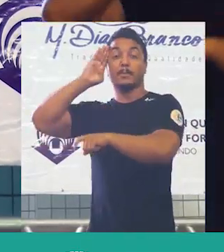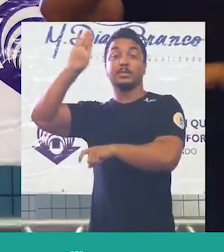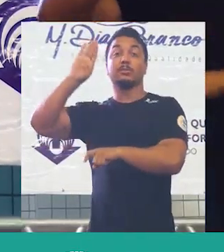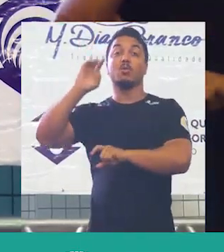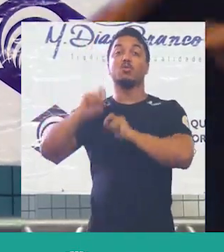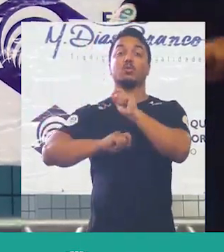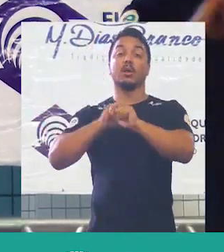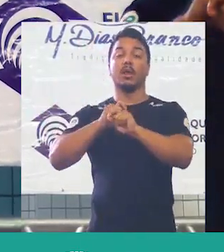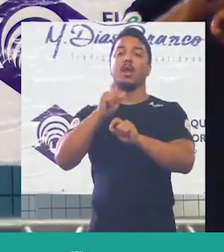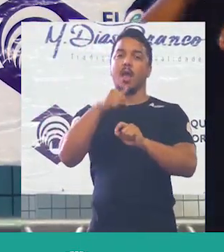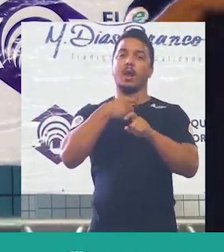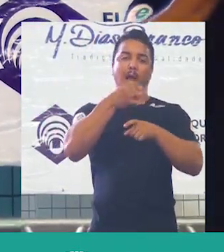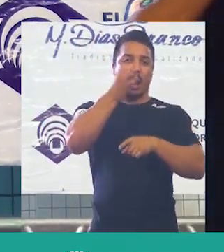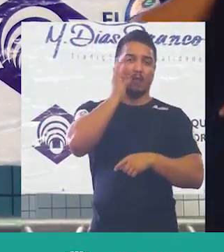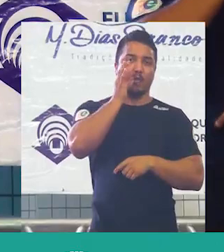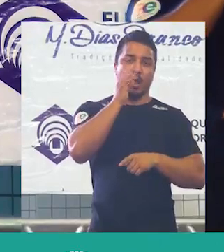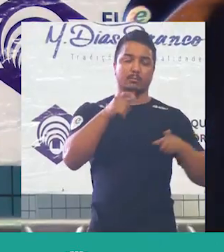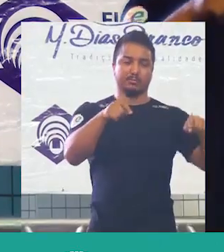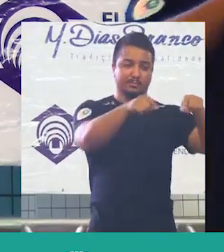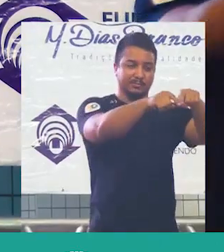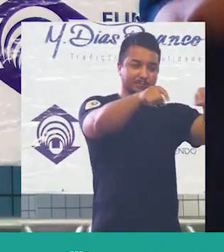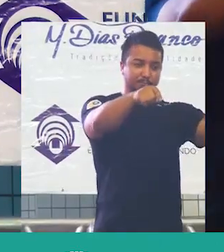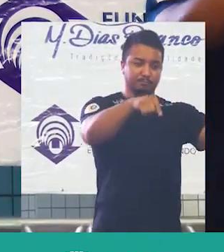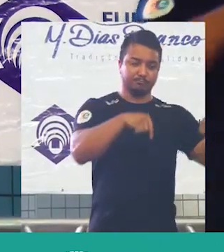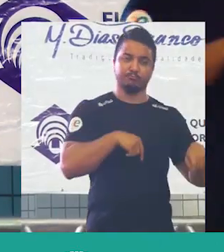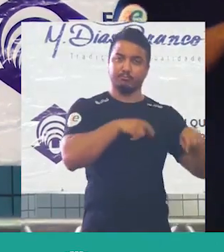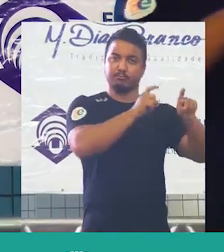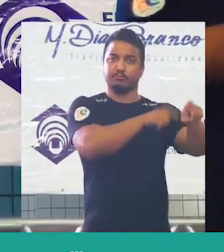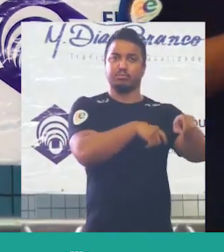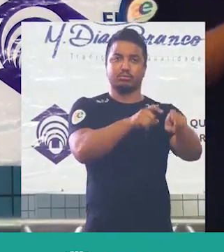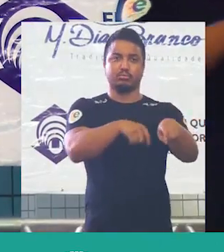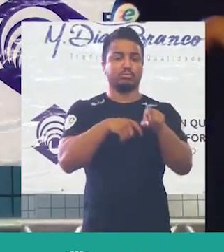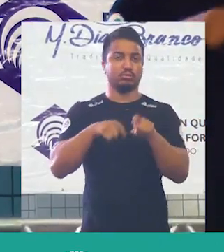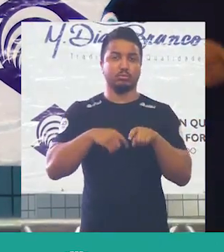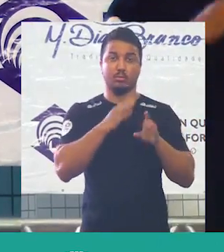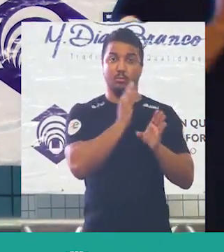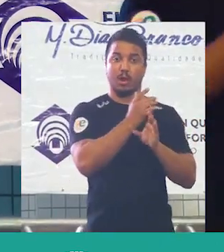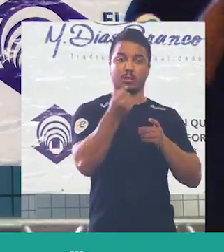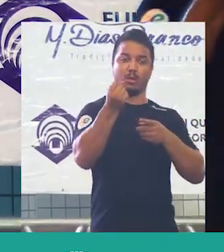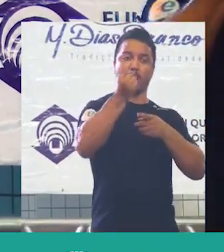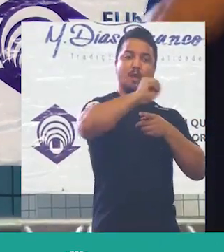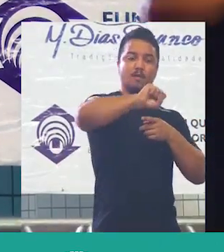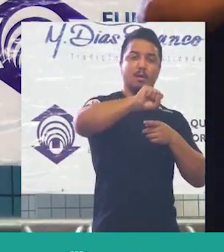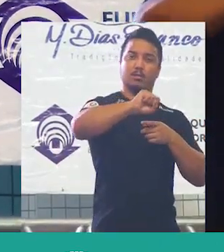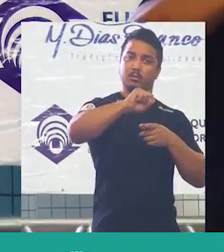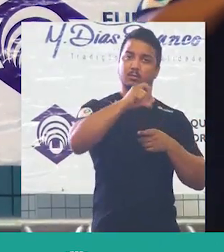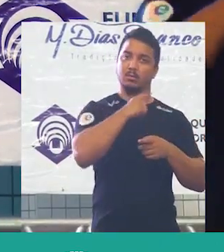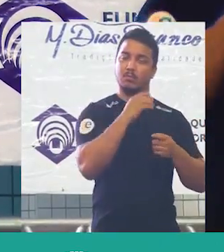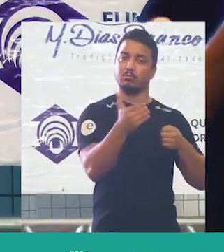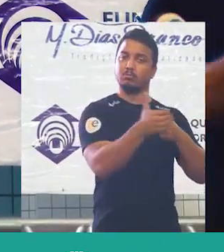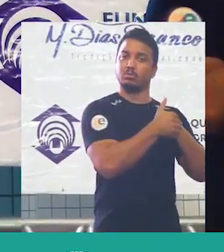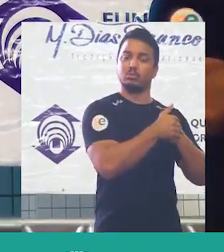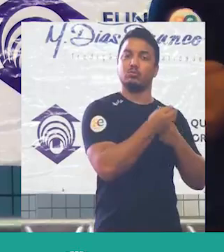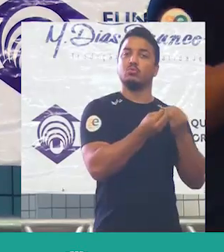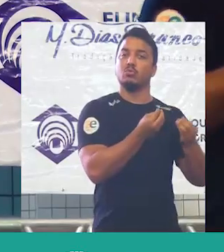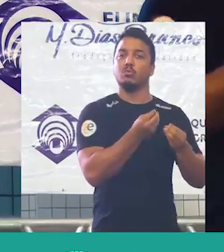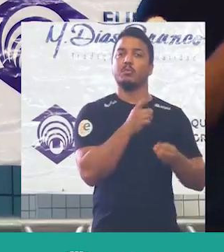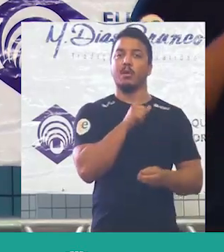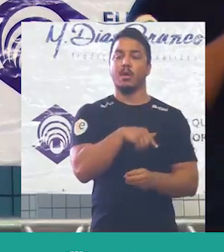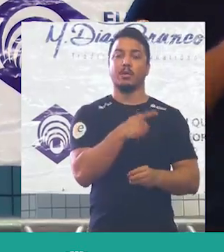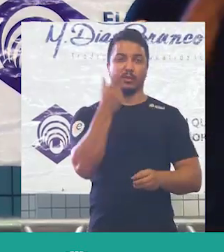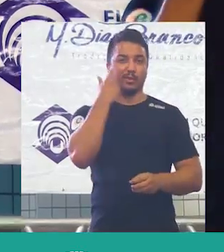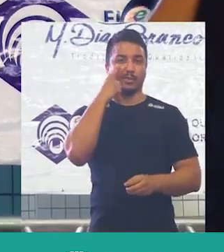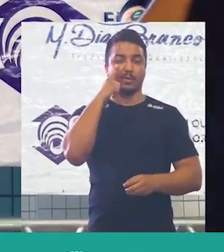vai ser o café. Por isso que tinha toda uma política de proteção ao café, que você vai ver,